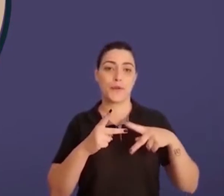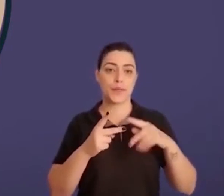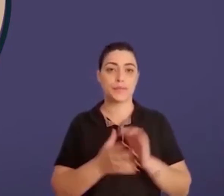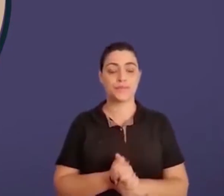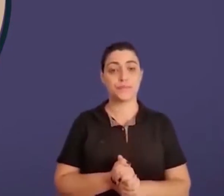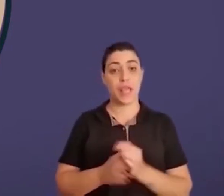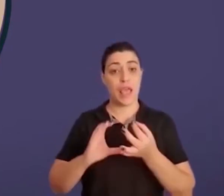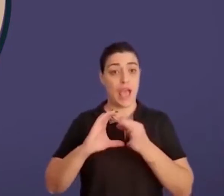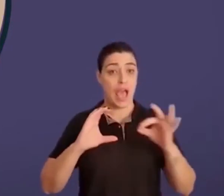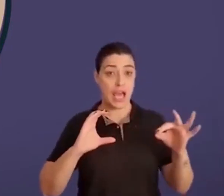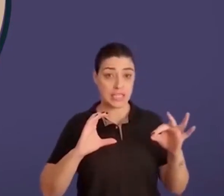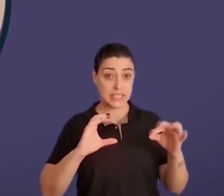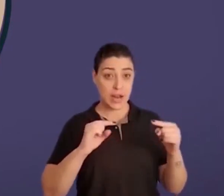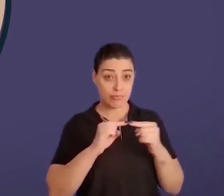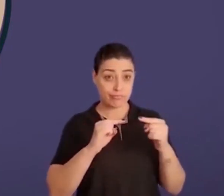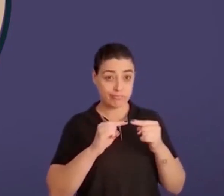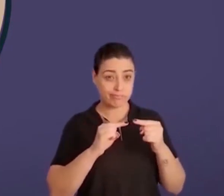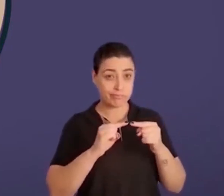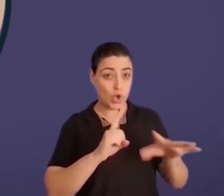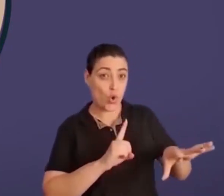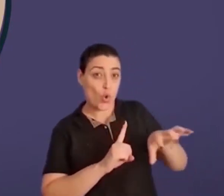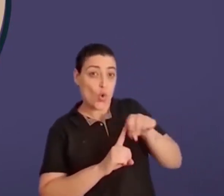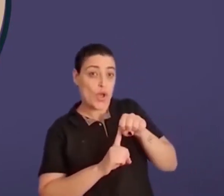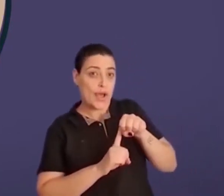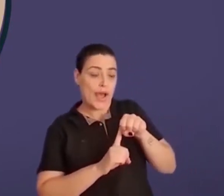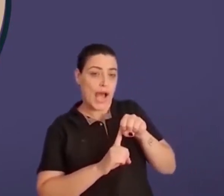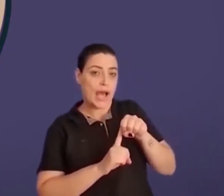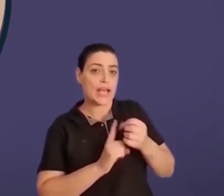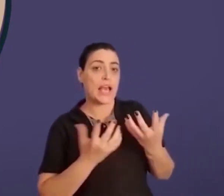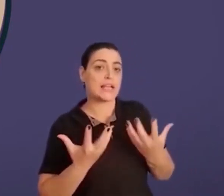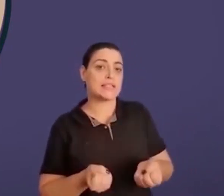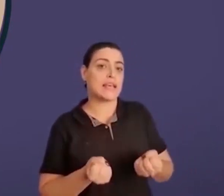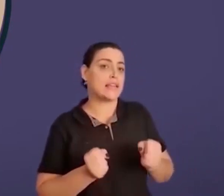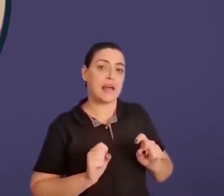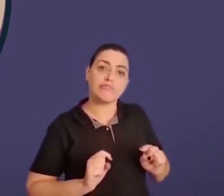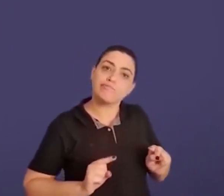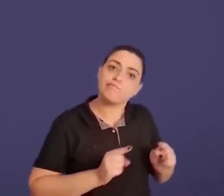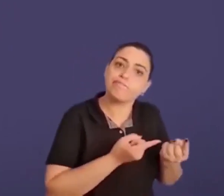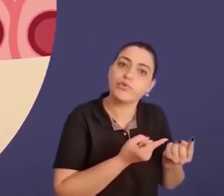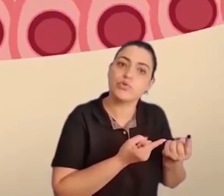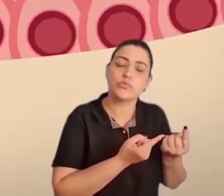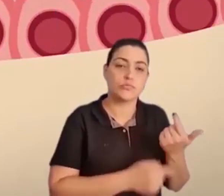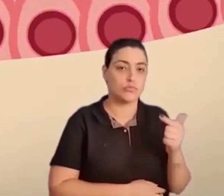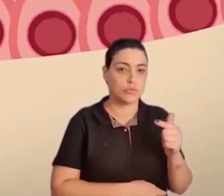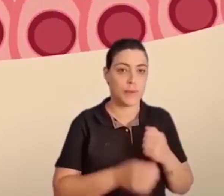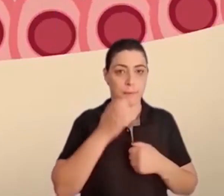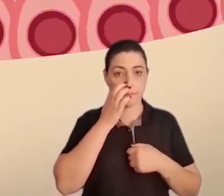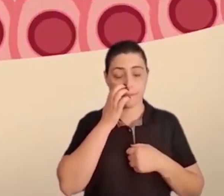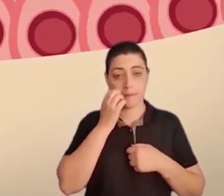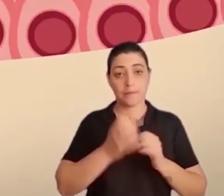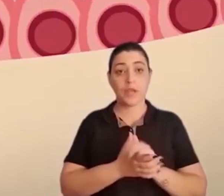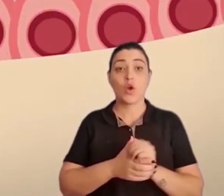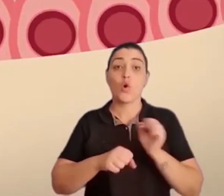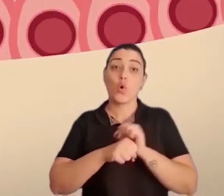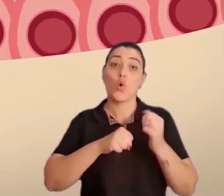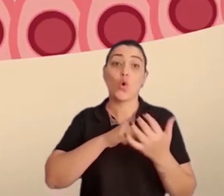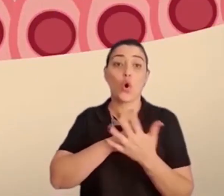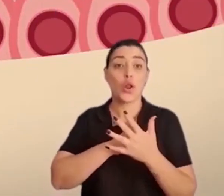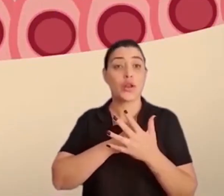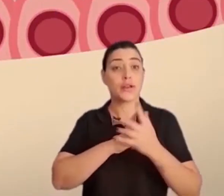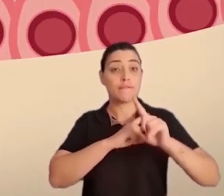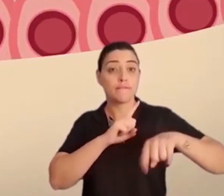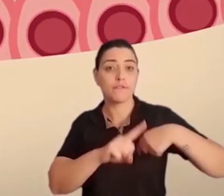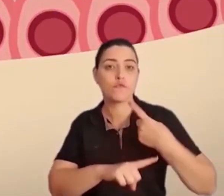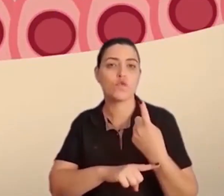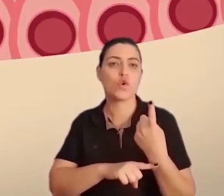células ideais agem de forma passiva, não reagindo agressivamente ao contato do vírus. Durante seu processo de evolução, o